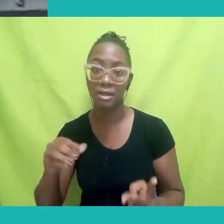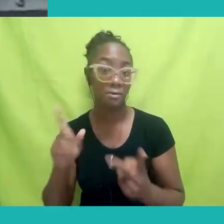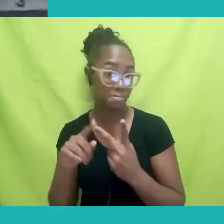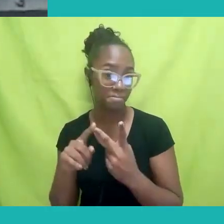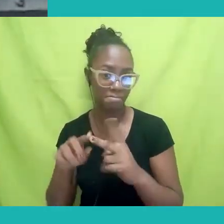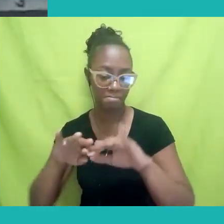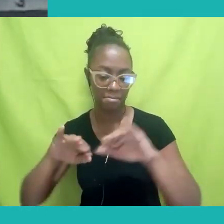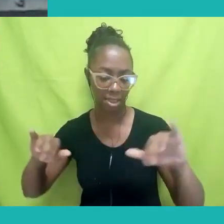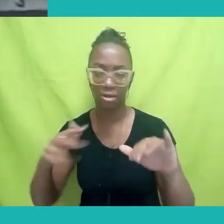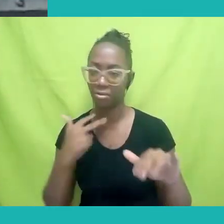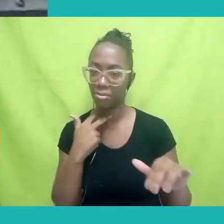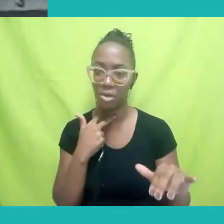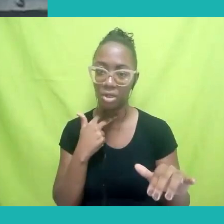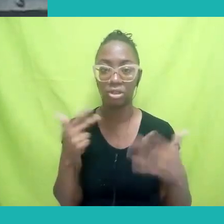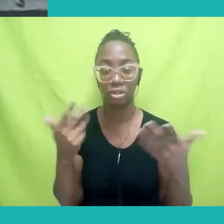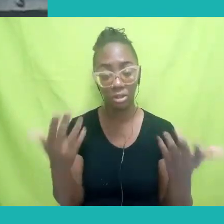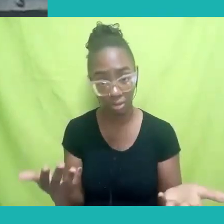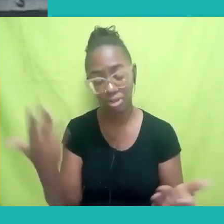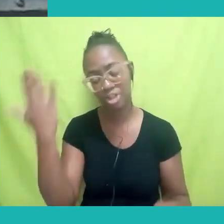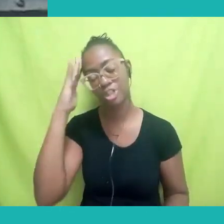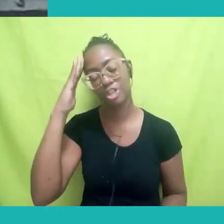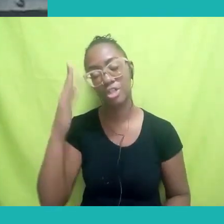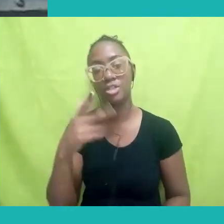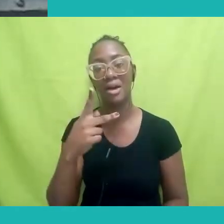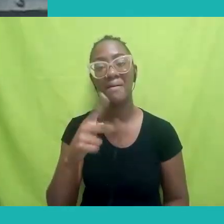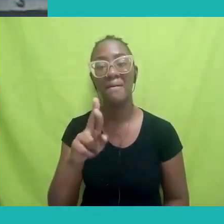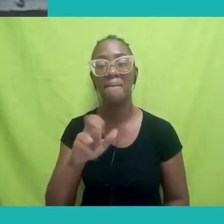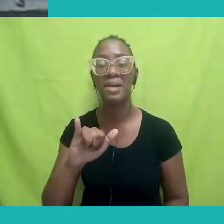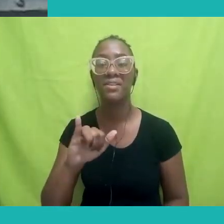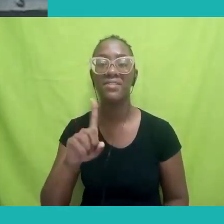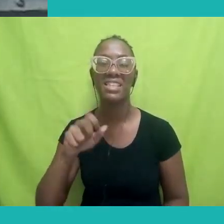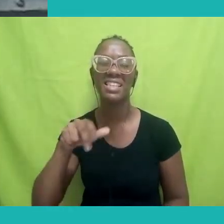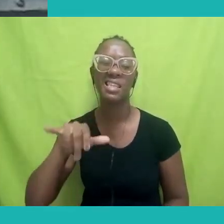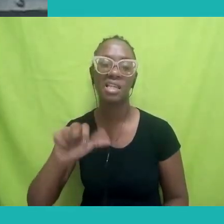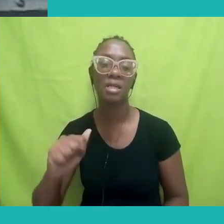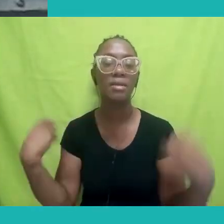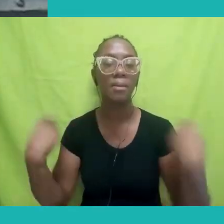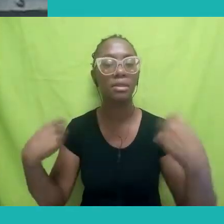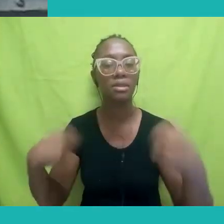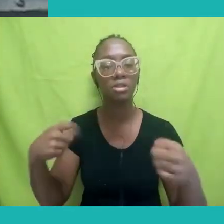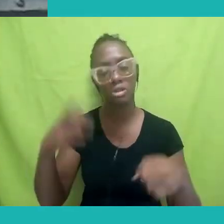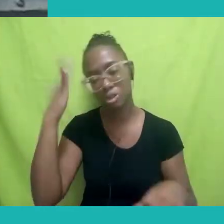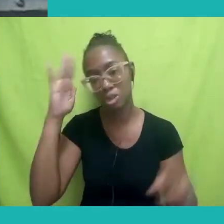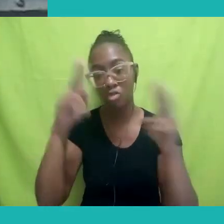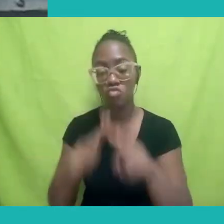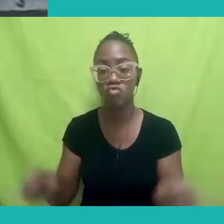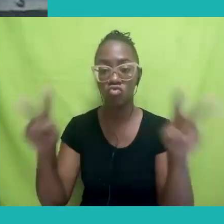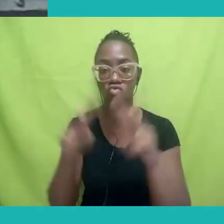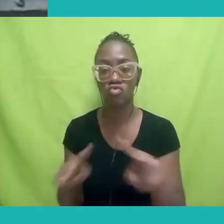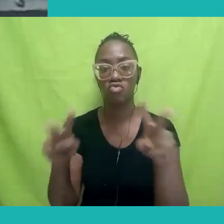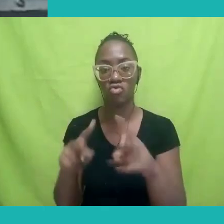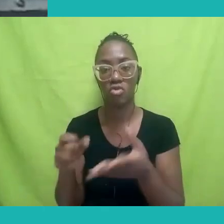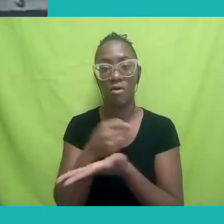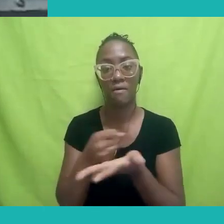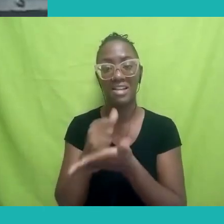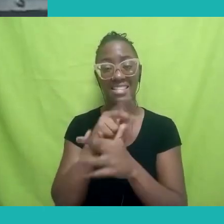entendemos que a previdência dos militares deve seguir sendo compreendida, entre aspas, deve continuar a ser vista através de paradigmas